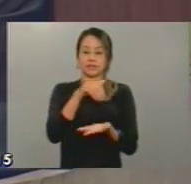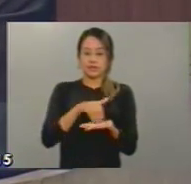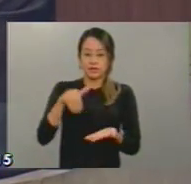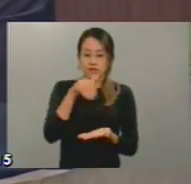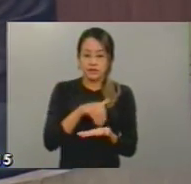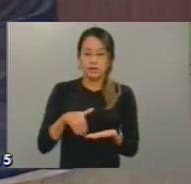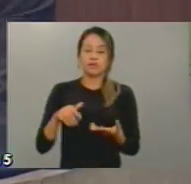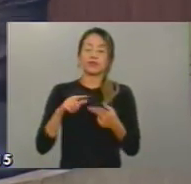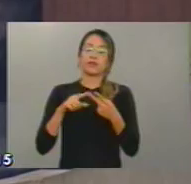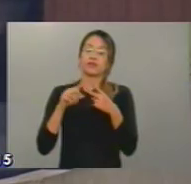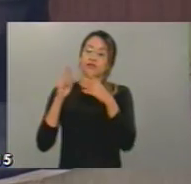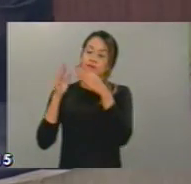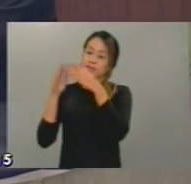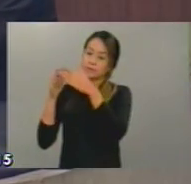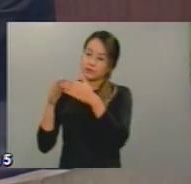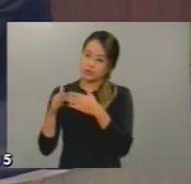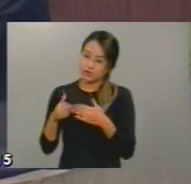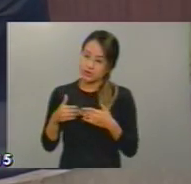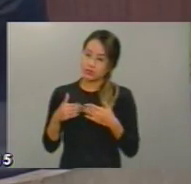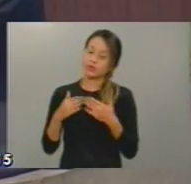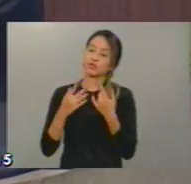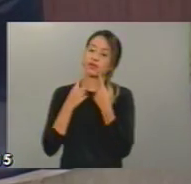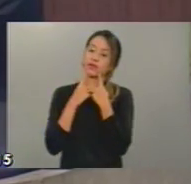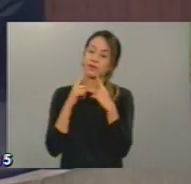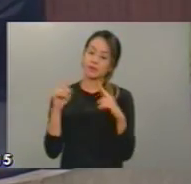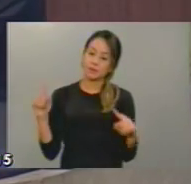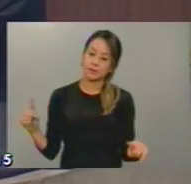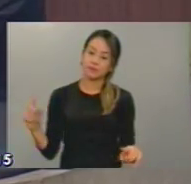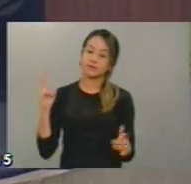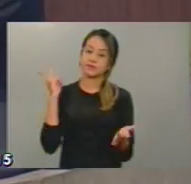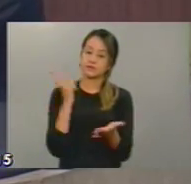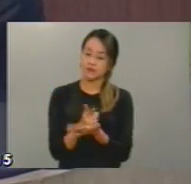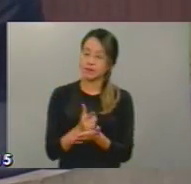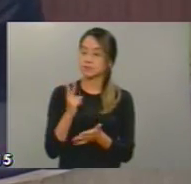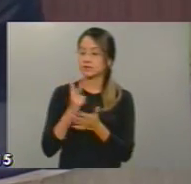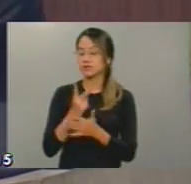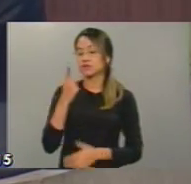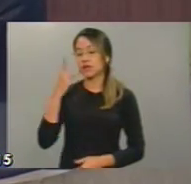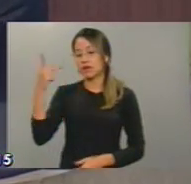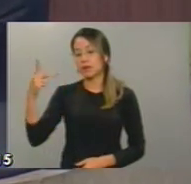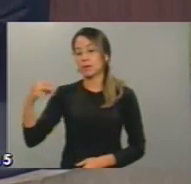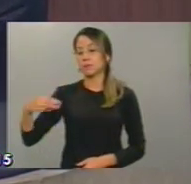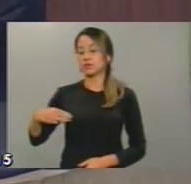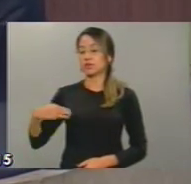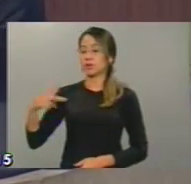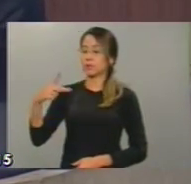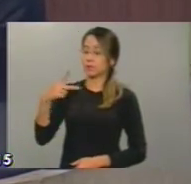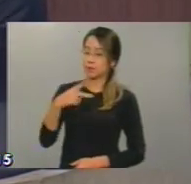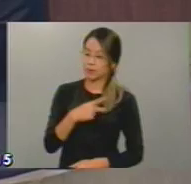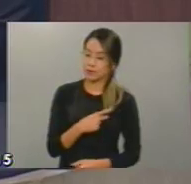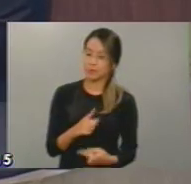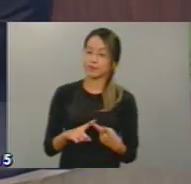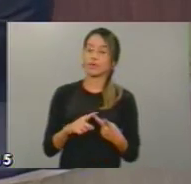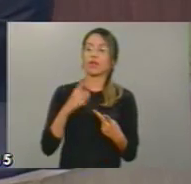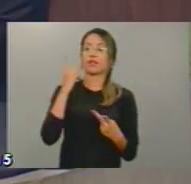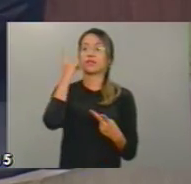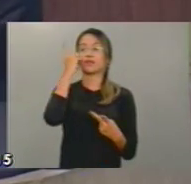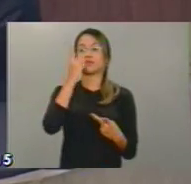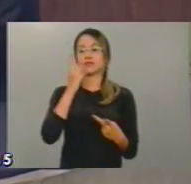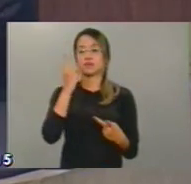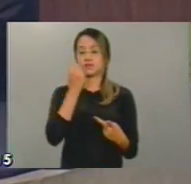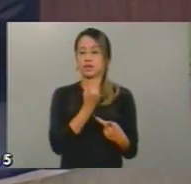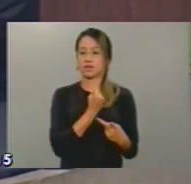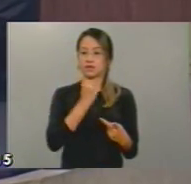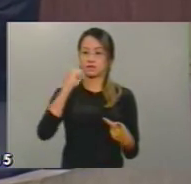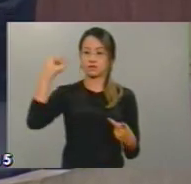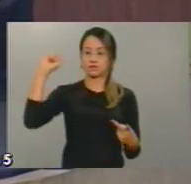alertando, falando, e a nossa voz era em uníssono. O Ministério Público do Estado do Ceará, a Defensoria Pública do Estado do Ceará, o Judiciário